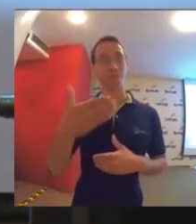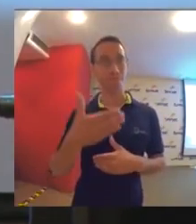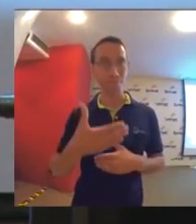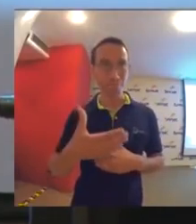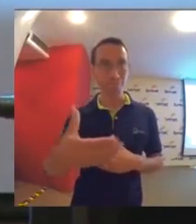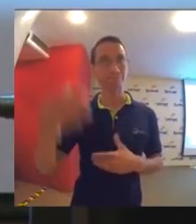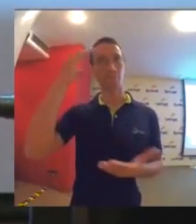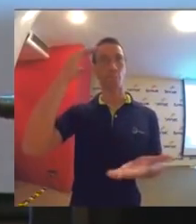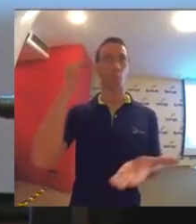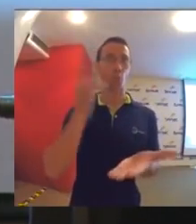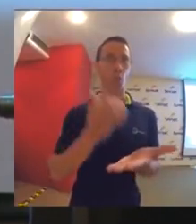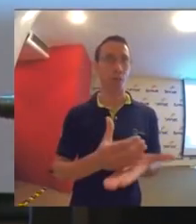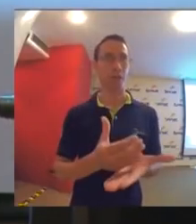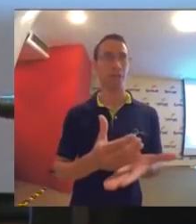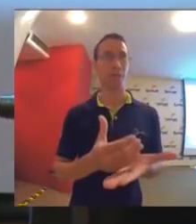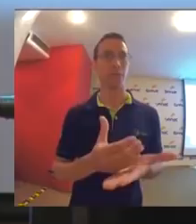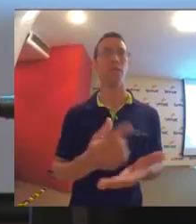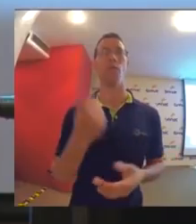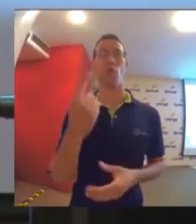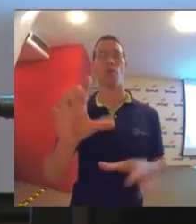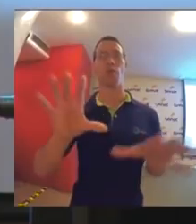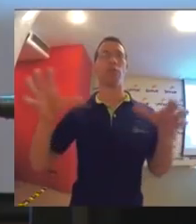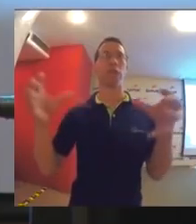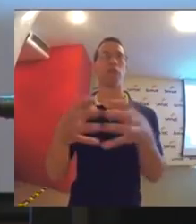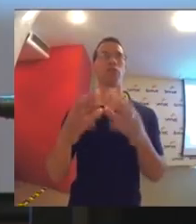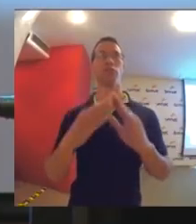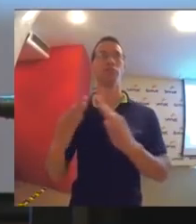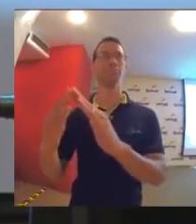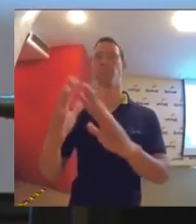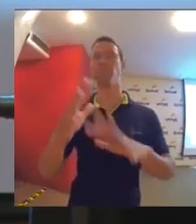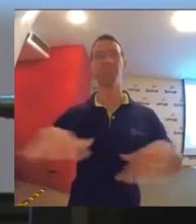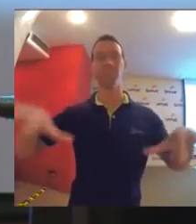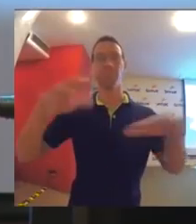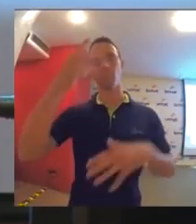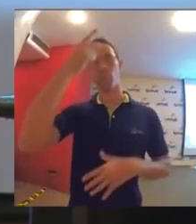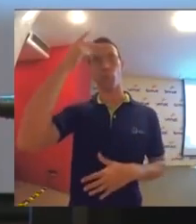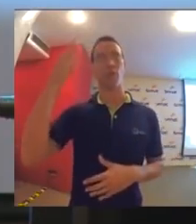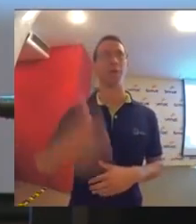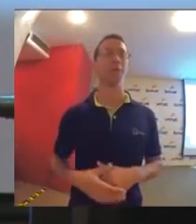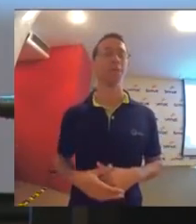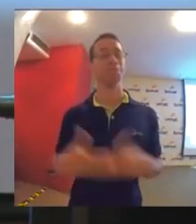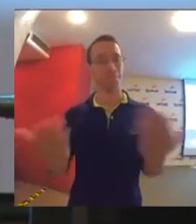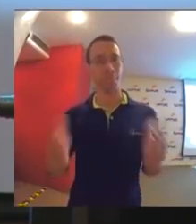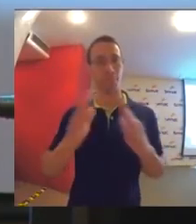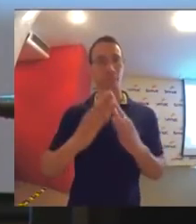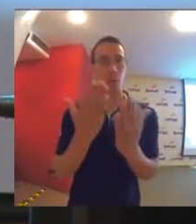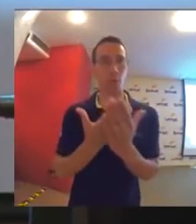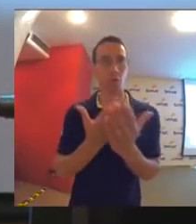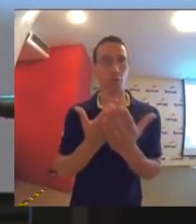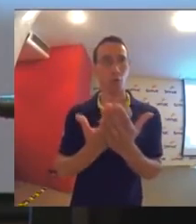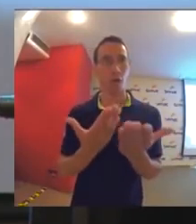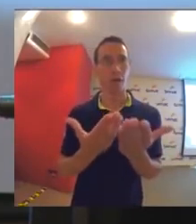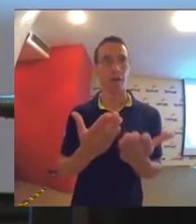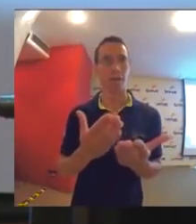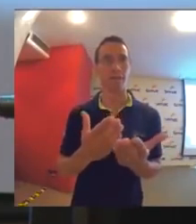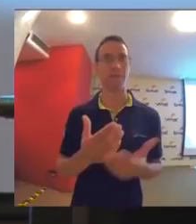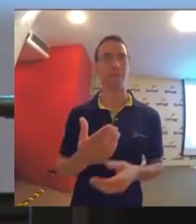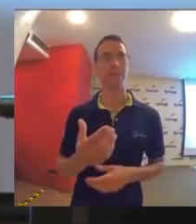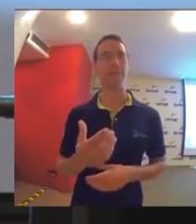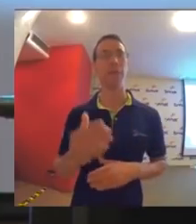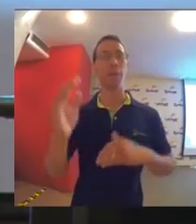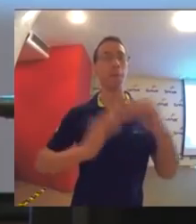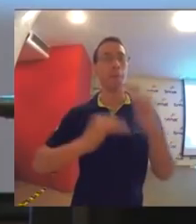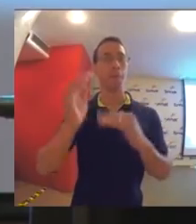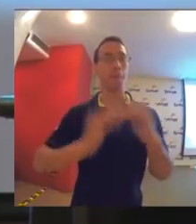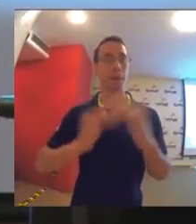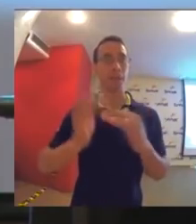cumprida por uma comunidade. Então a escola, skole grega, que pratica